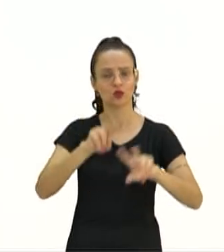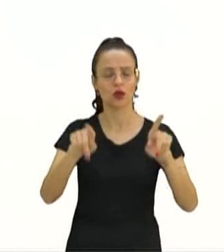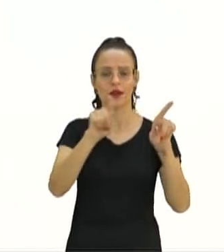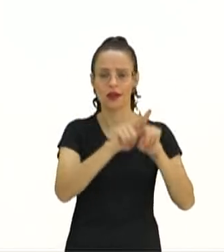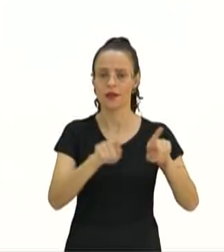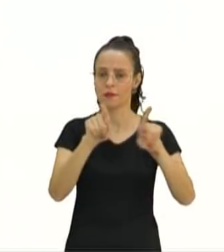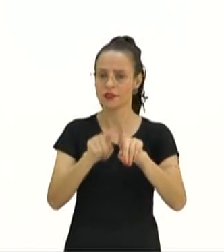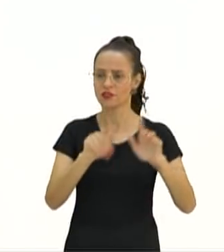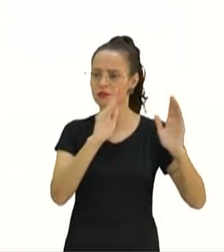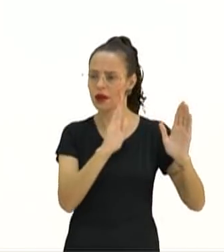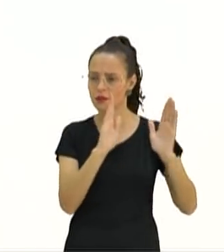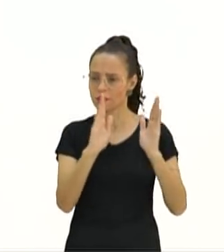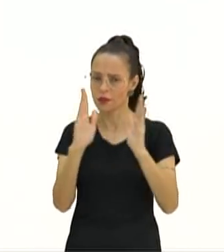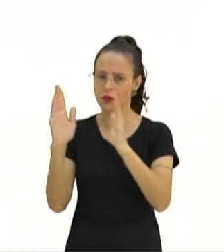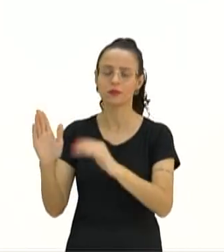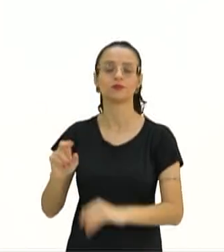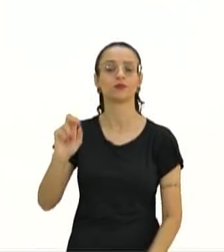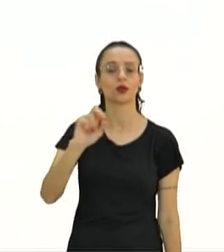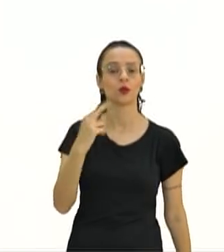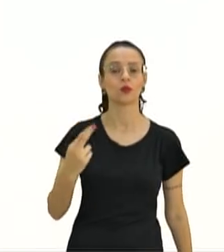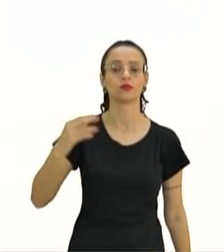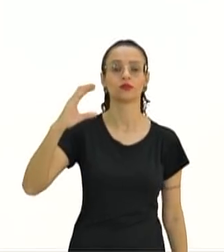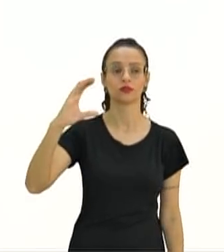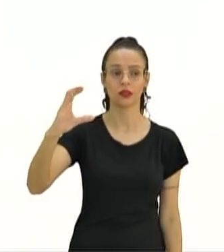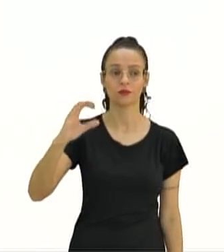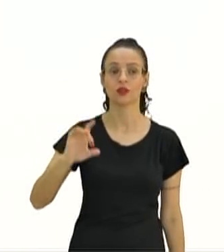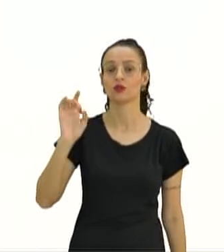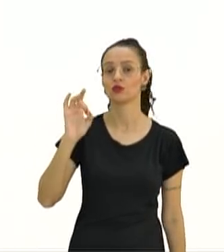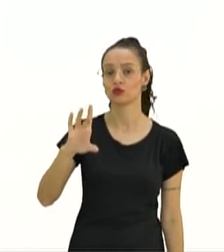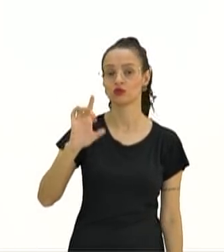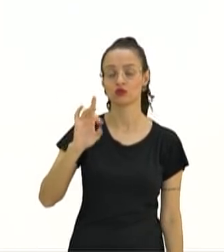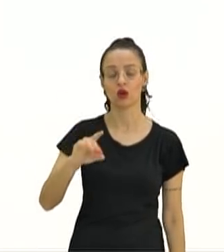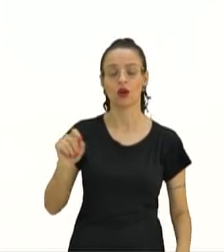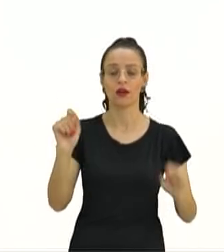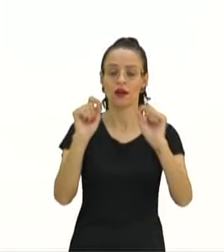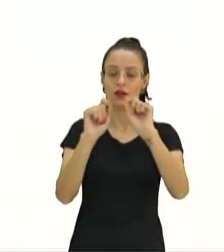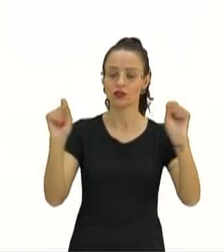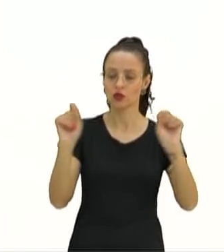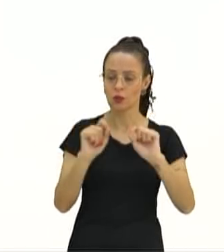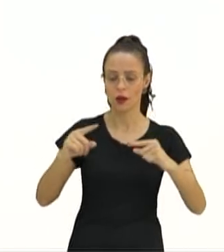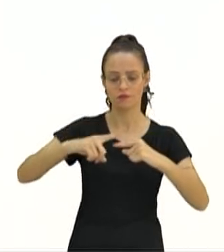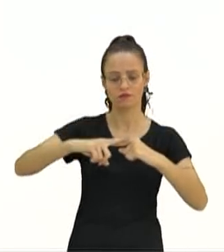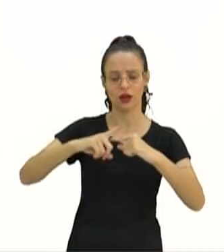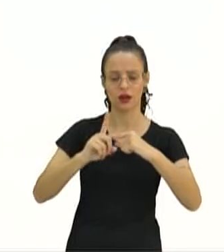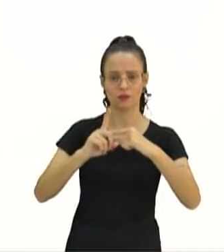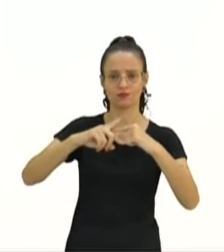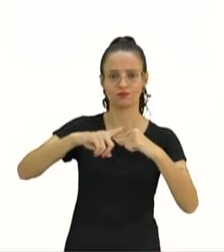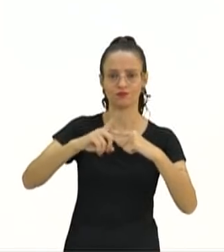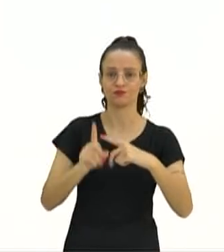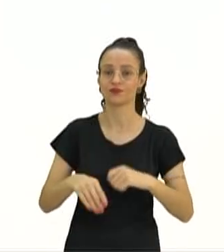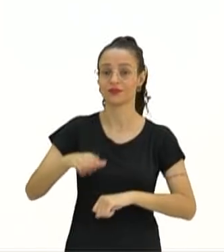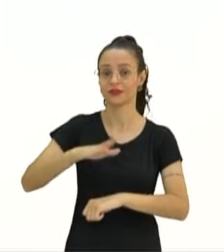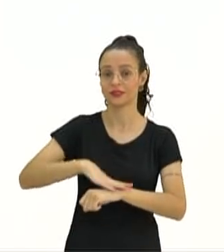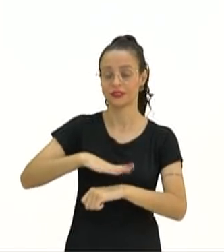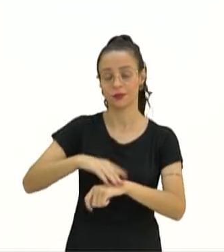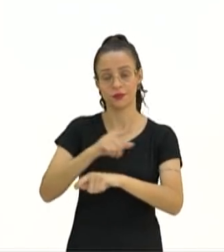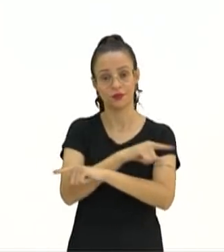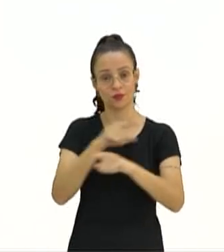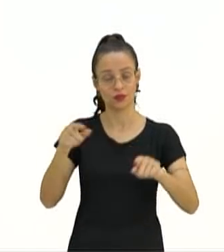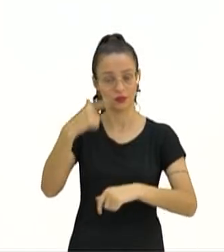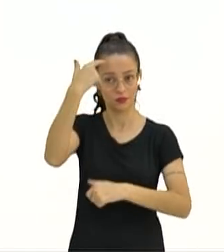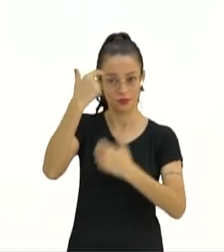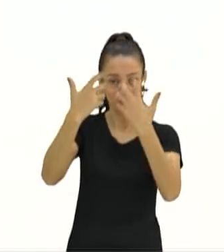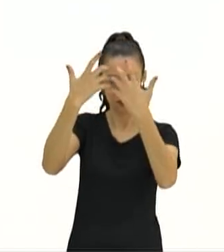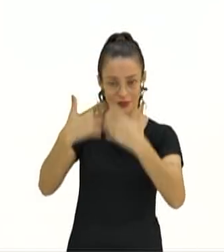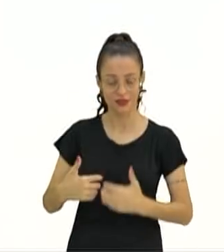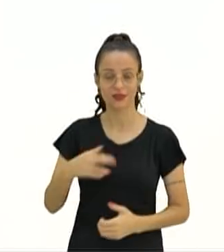repetem sequencialmente, ou letra C, somente traços angulosos. Então, mais um tempinho aí para você